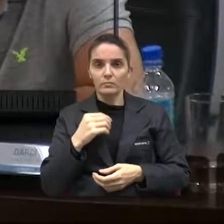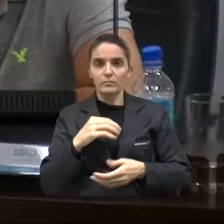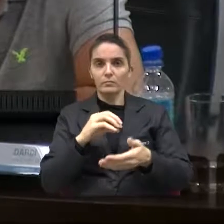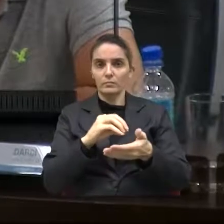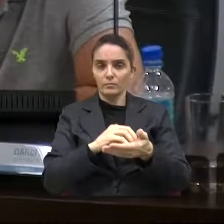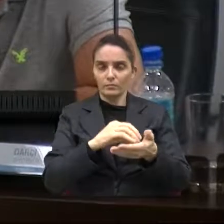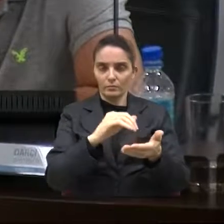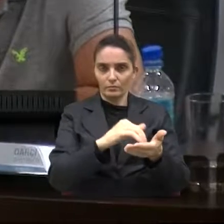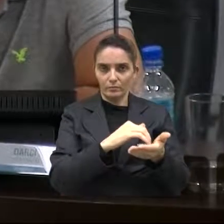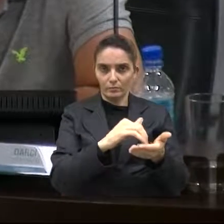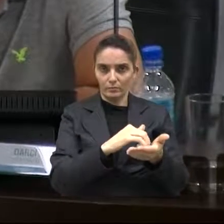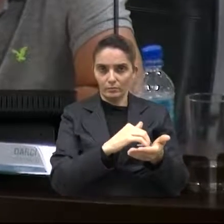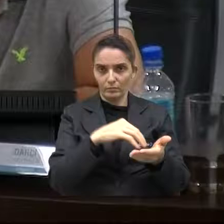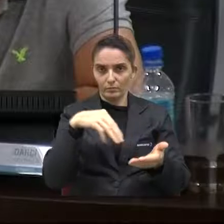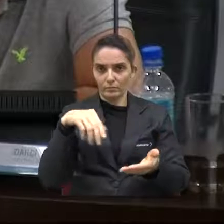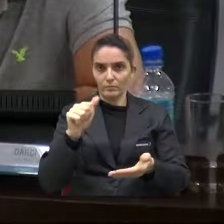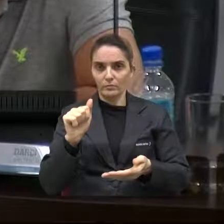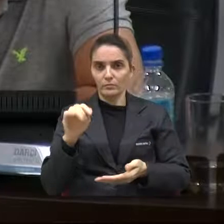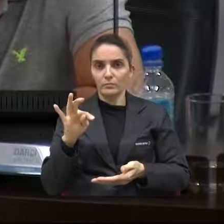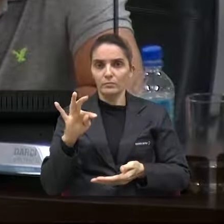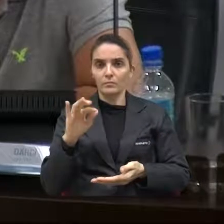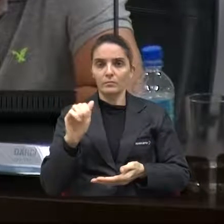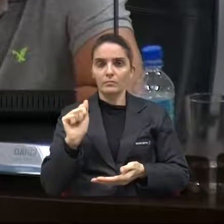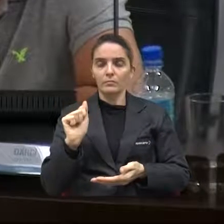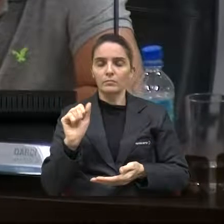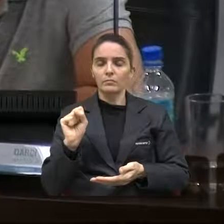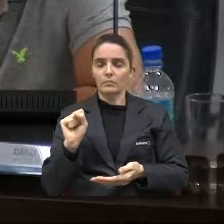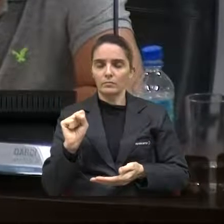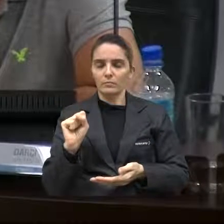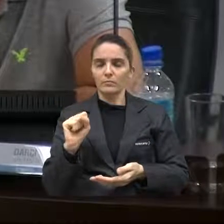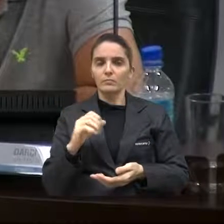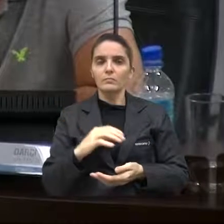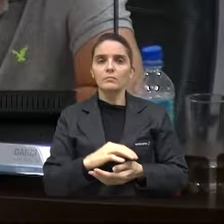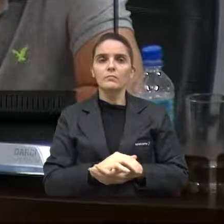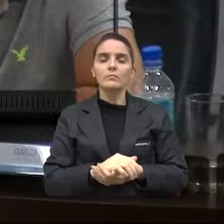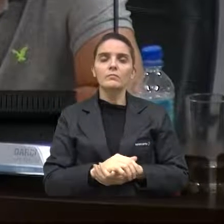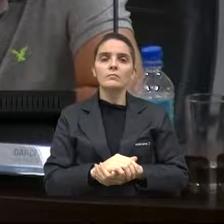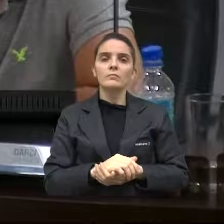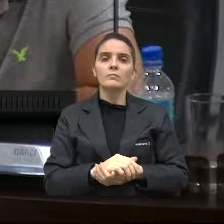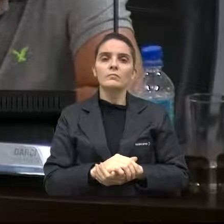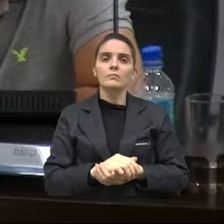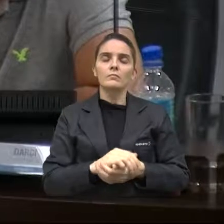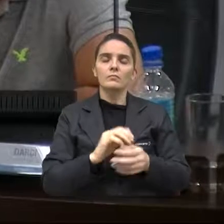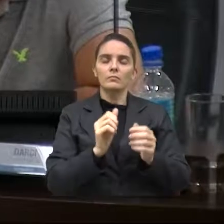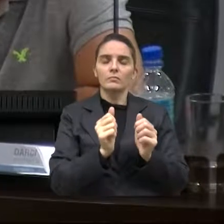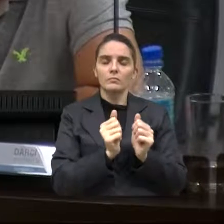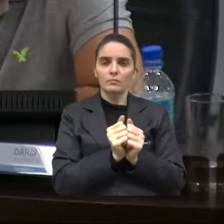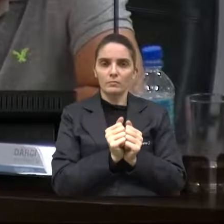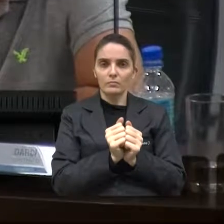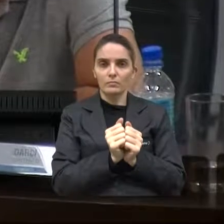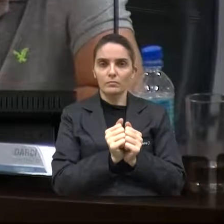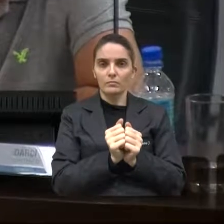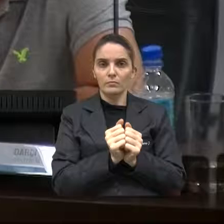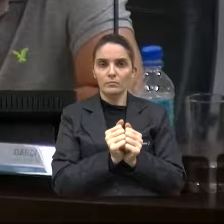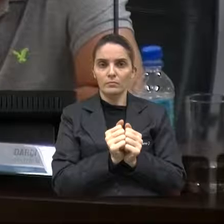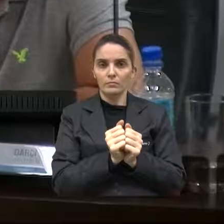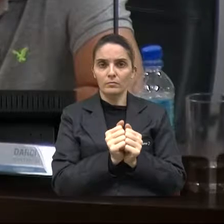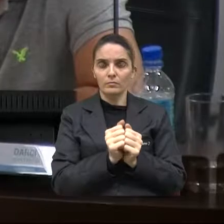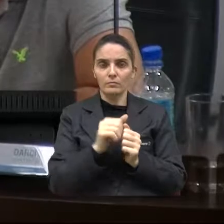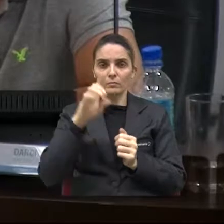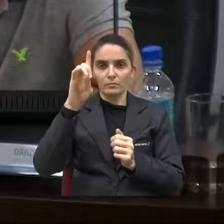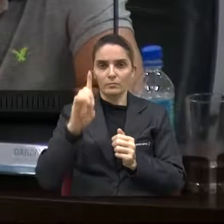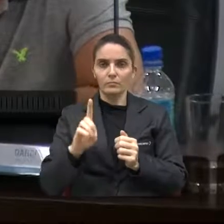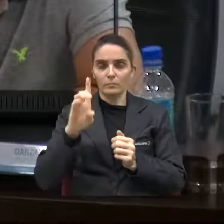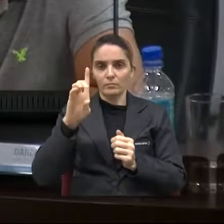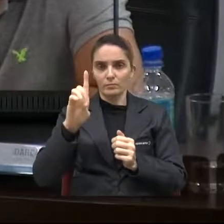o secretário Matias, que me atendeu na sua secretaria, juntamente com o Dr. Daniel de